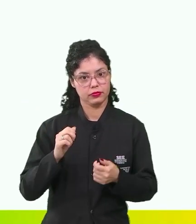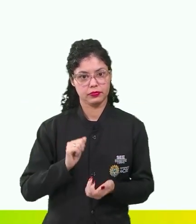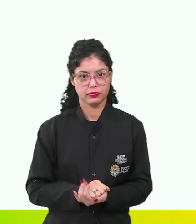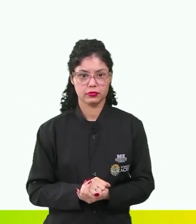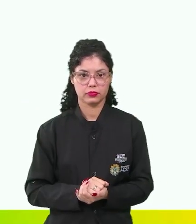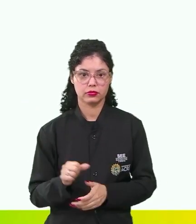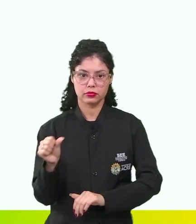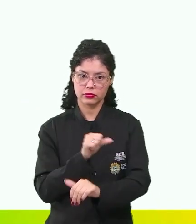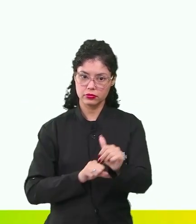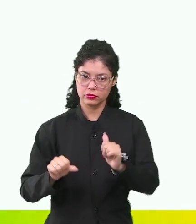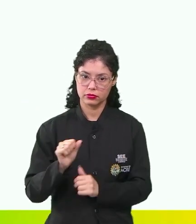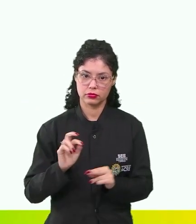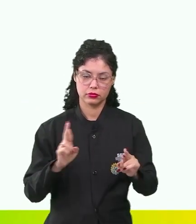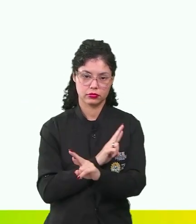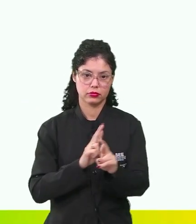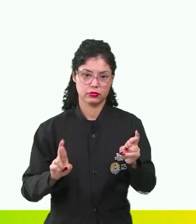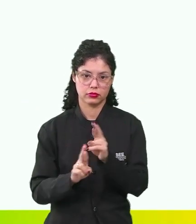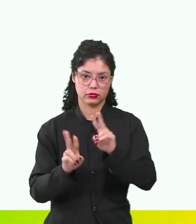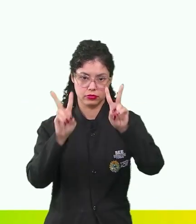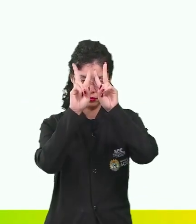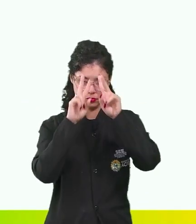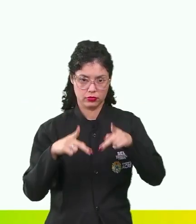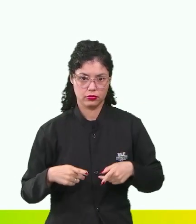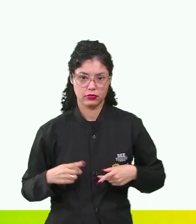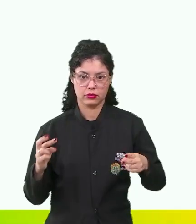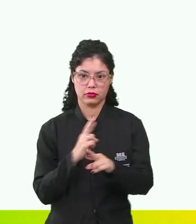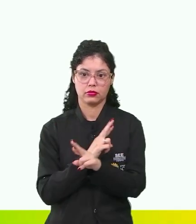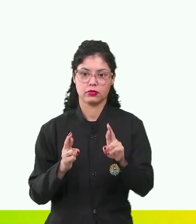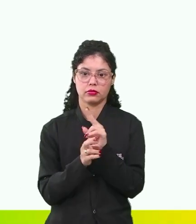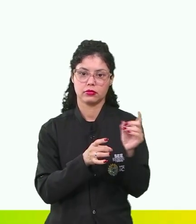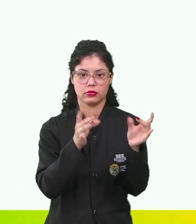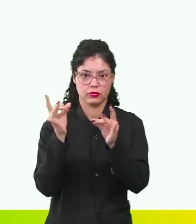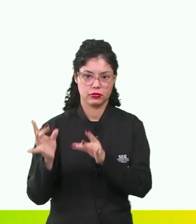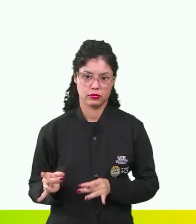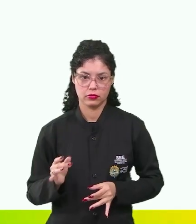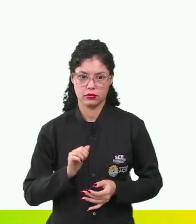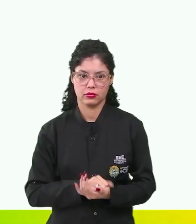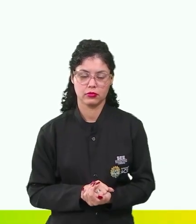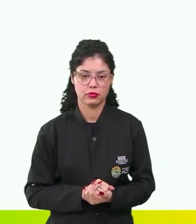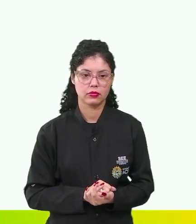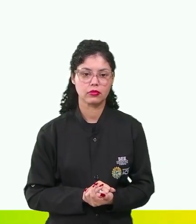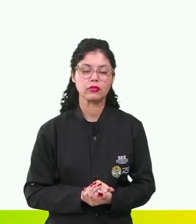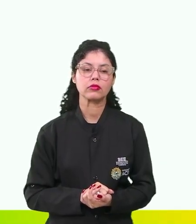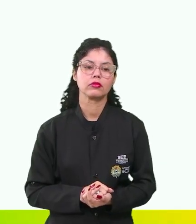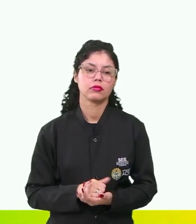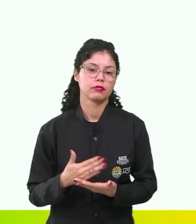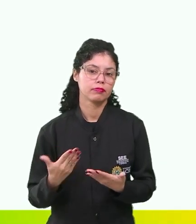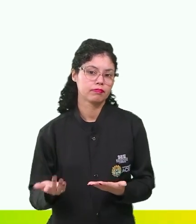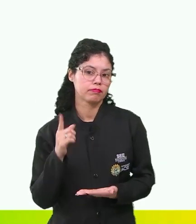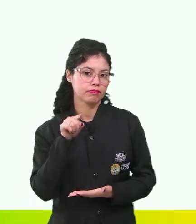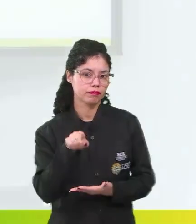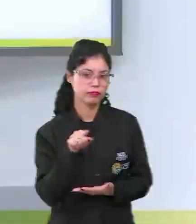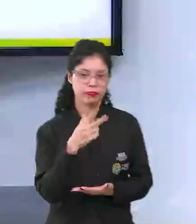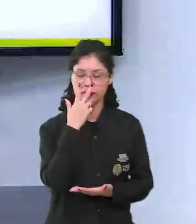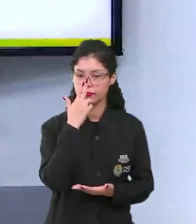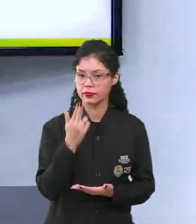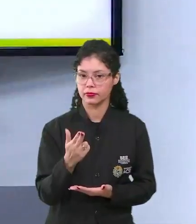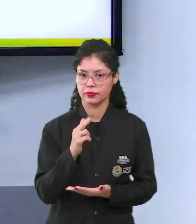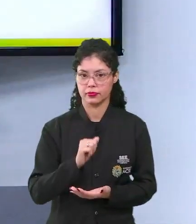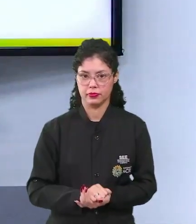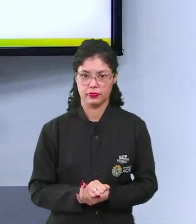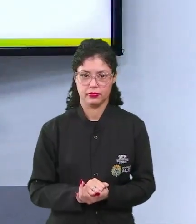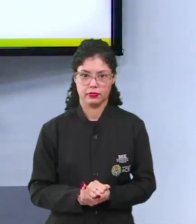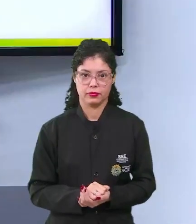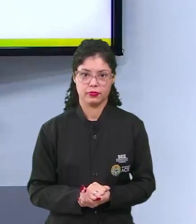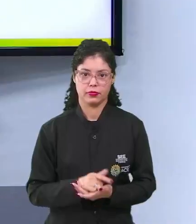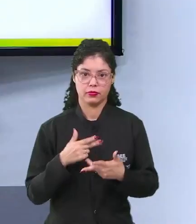que possui, transformando as relações humanas em relações de mercado. E aí aparece aquela